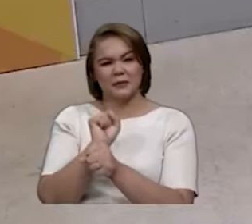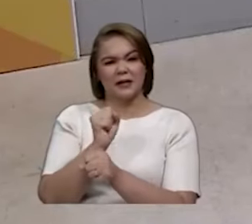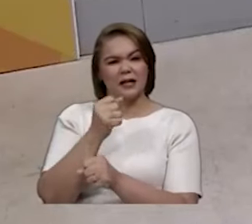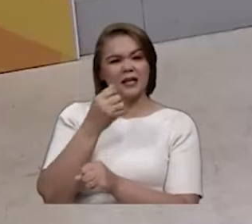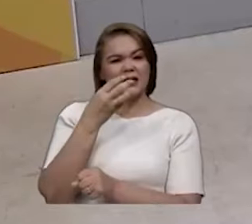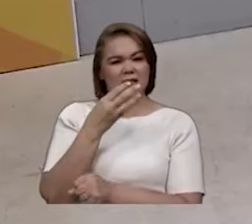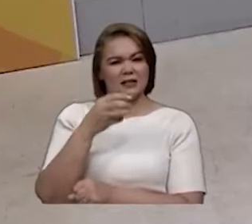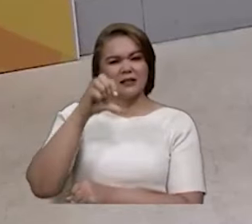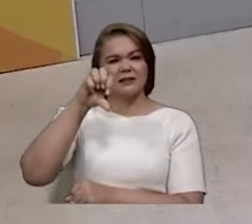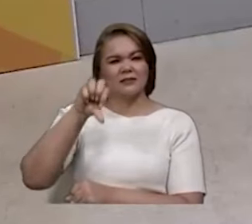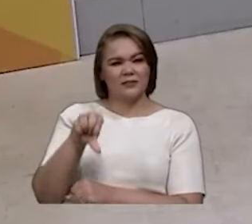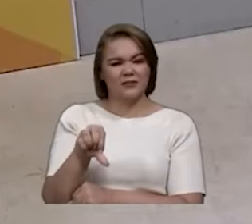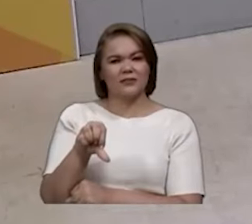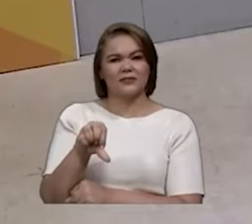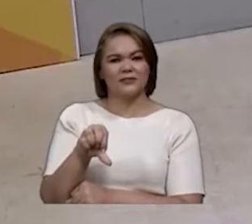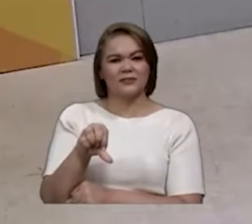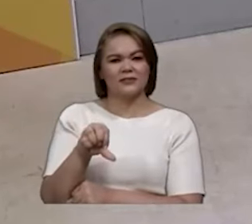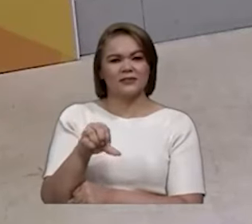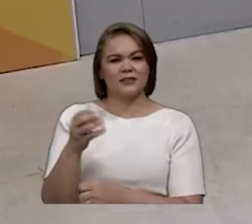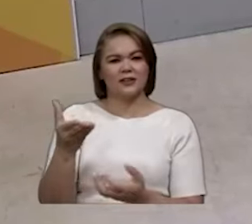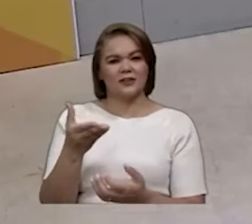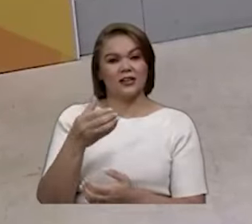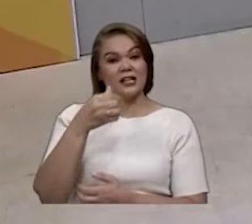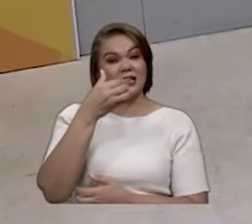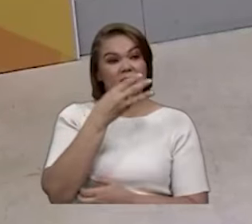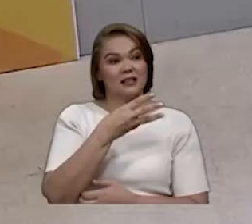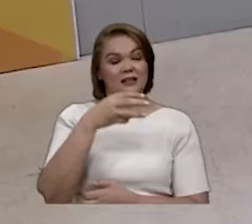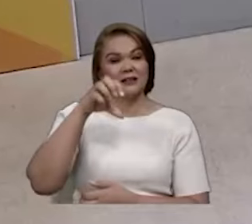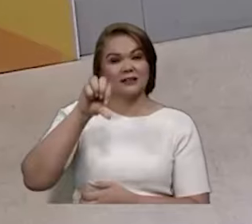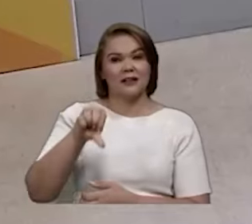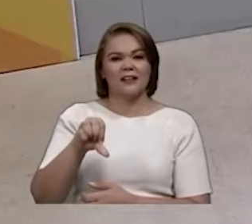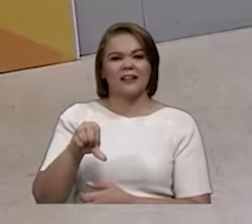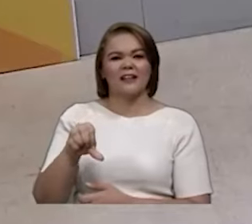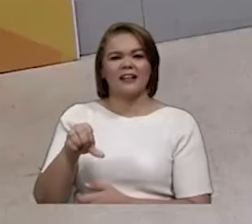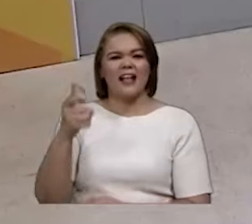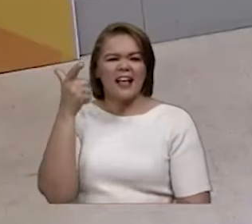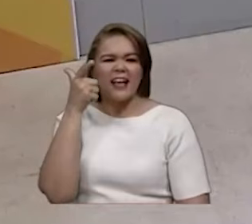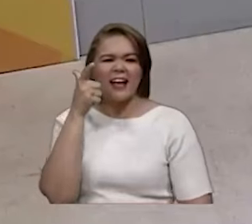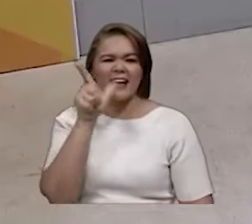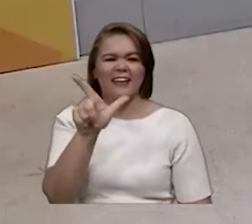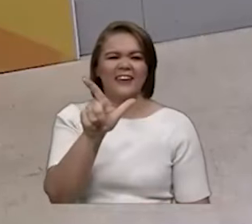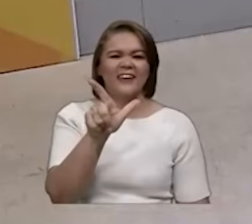39? Sai, bolinha de número 39 pra você. Decidido!